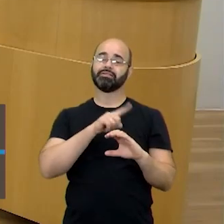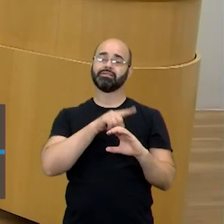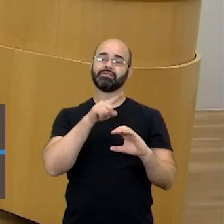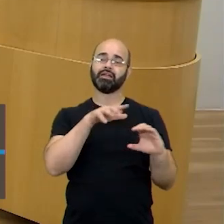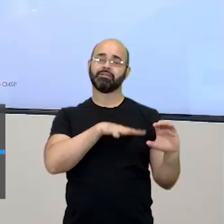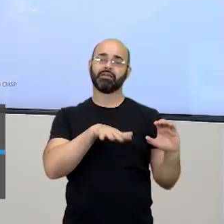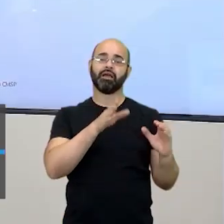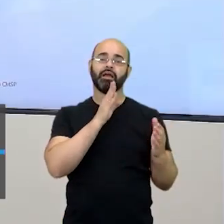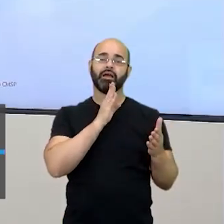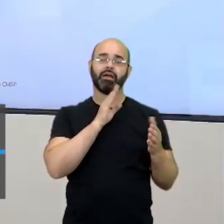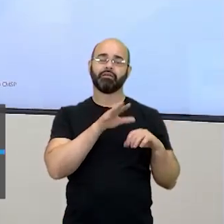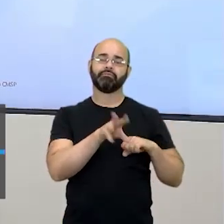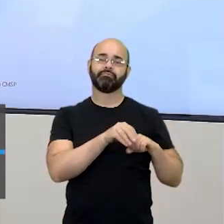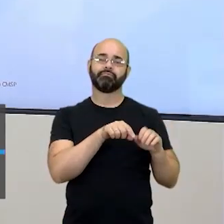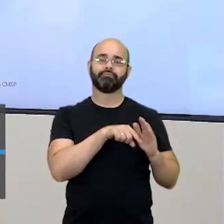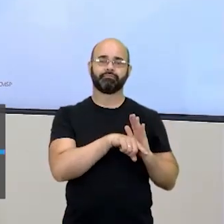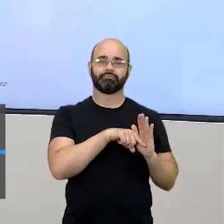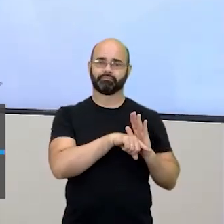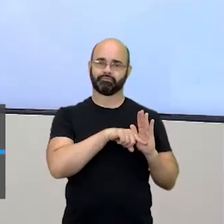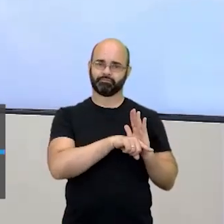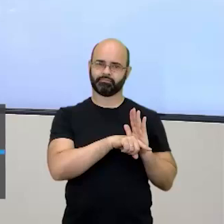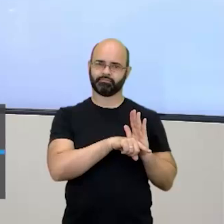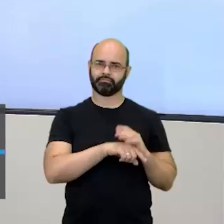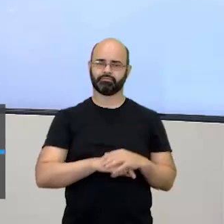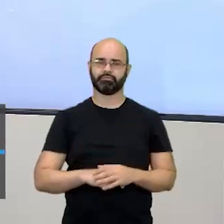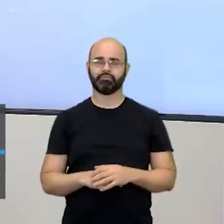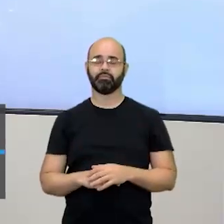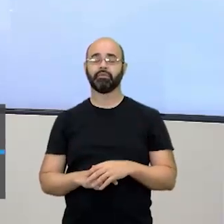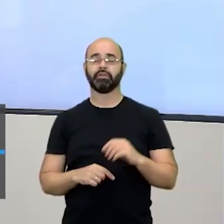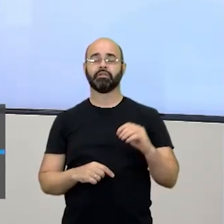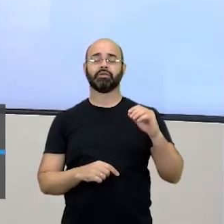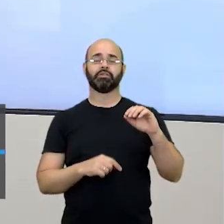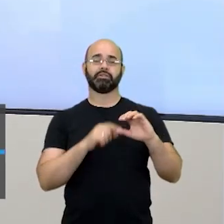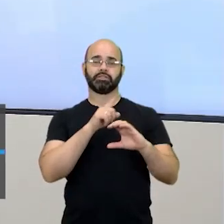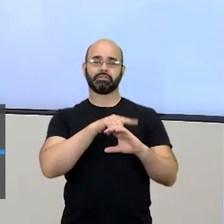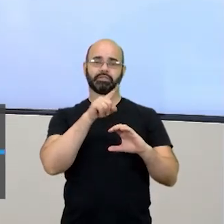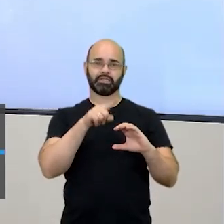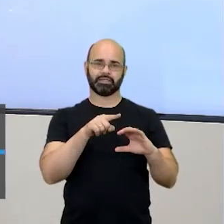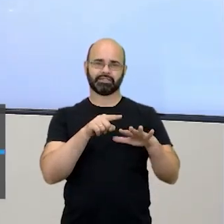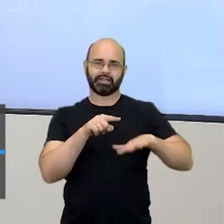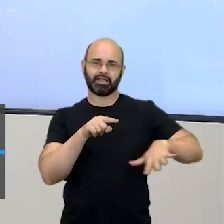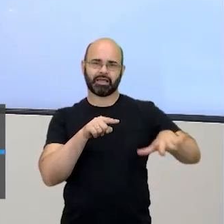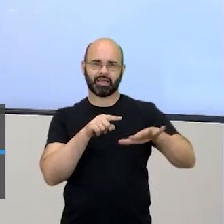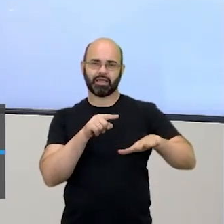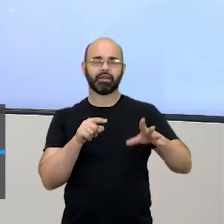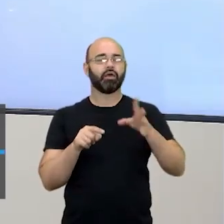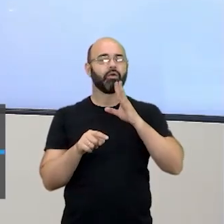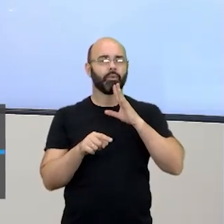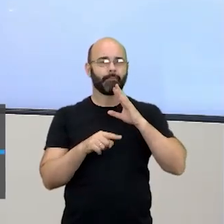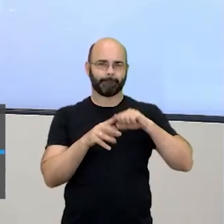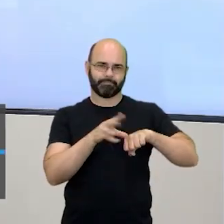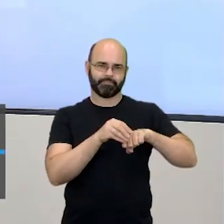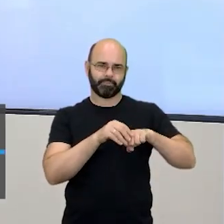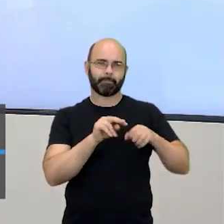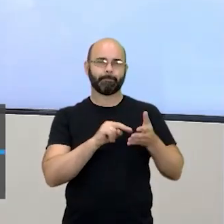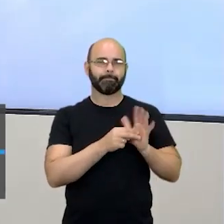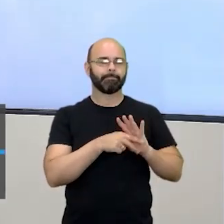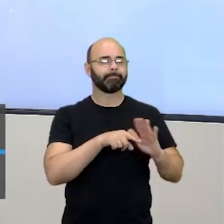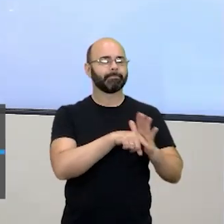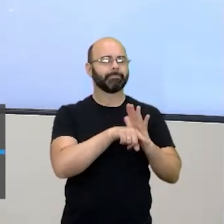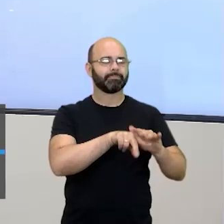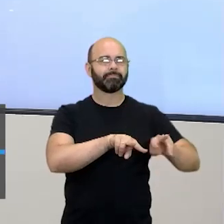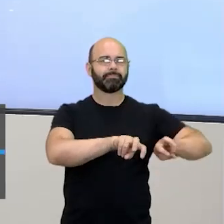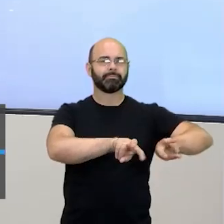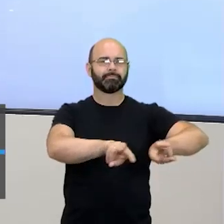saber. Uma ciência e uma área de saber que se apropria, que estuda, que coleta, que tem como ferramenta